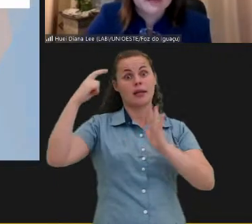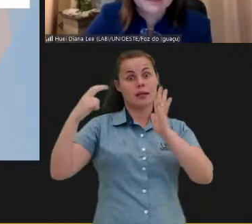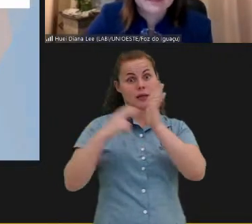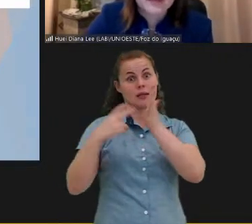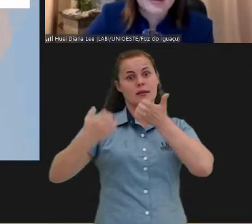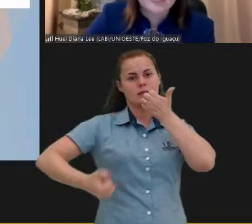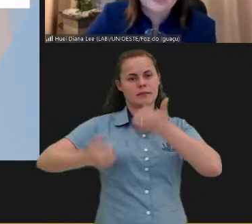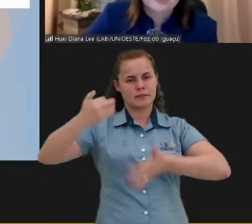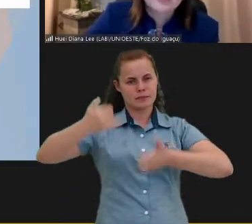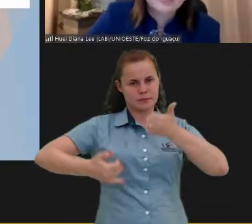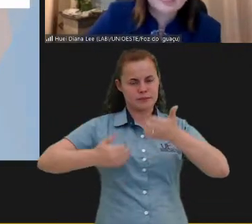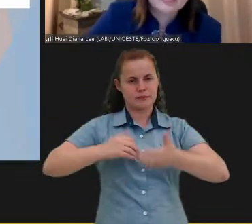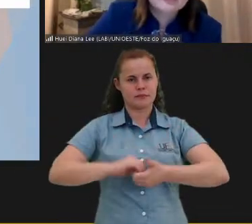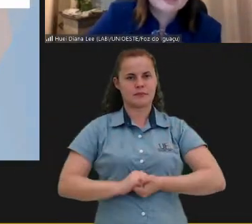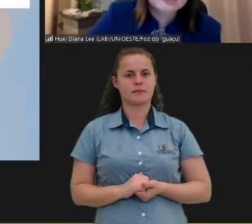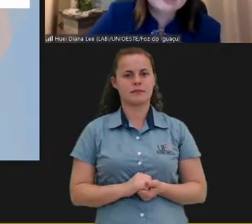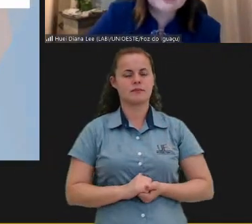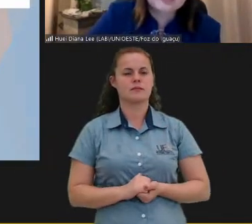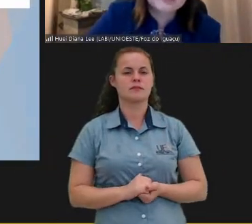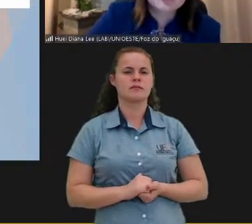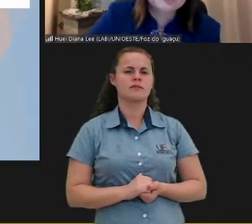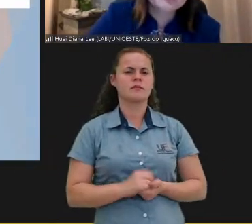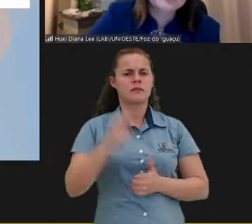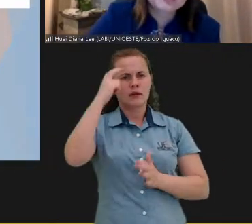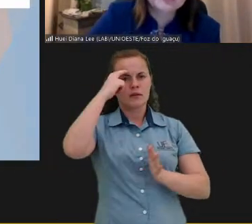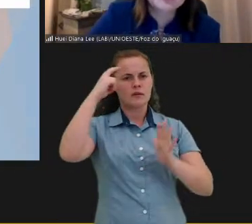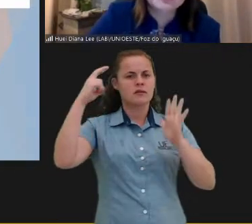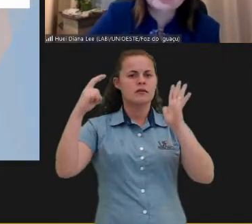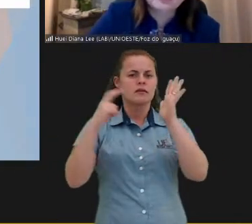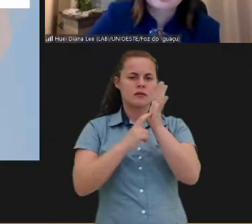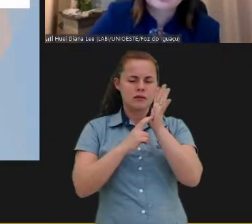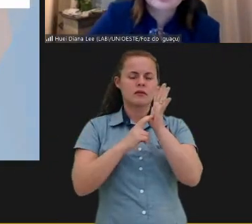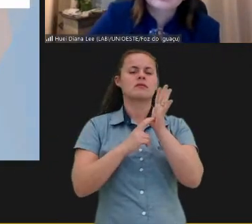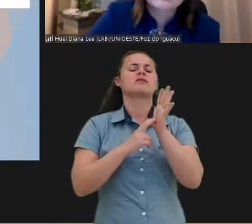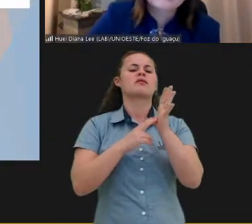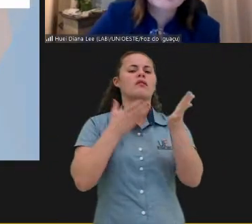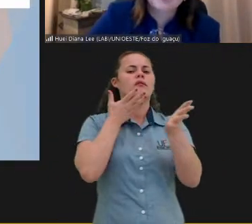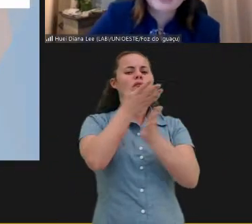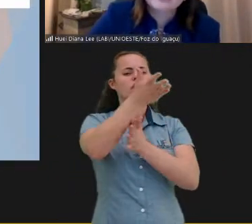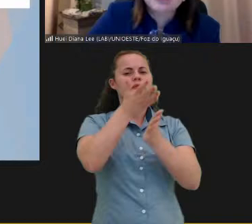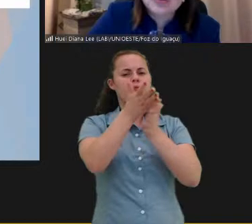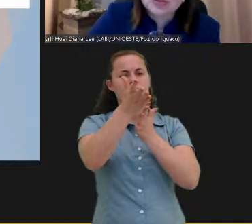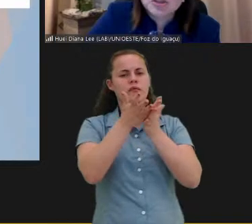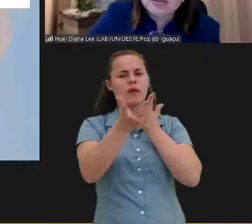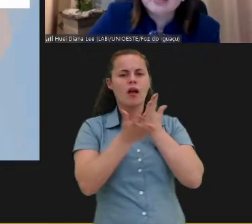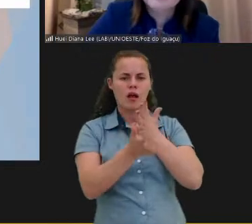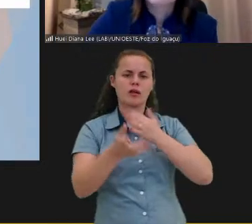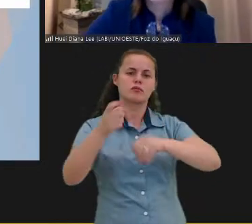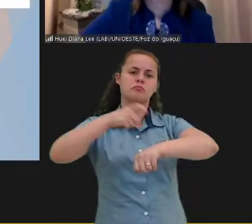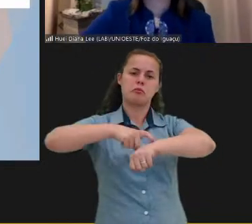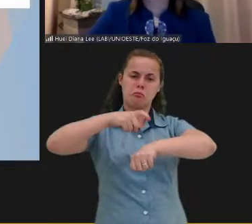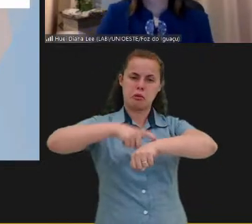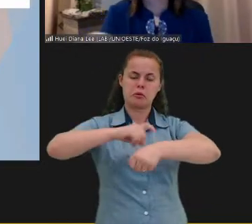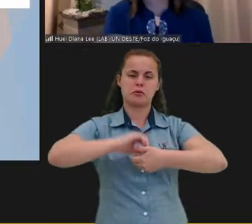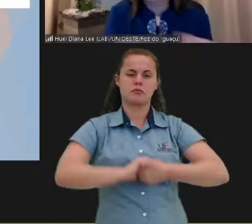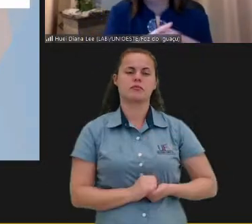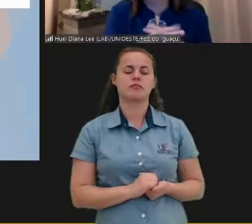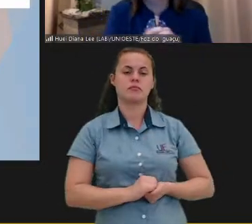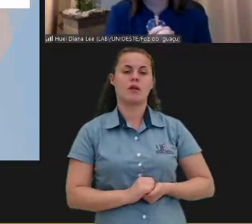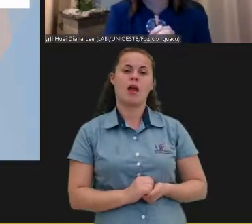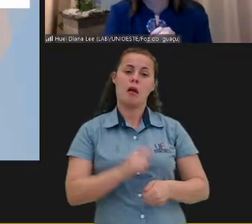explicável. A inteligência artificial passou por muitos momentos, eu diria. Tá?